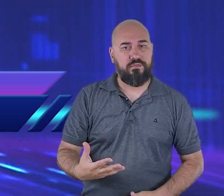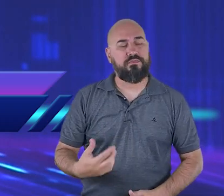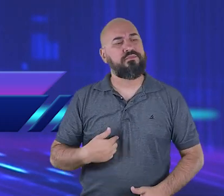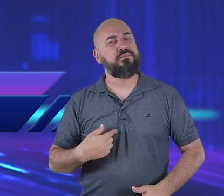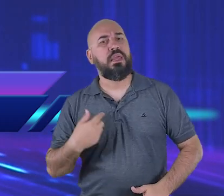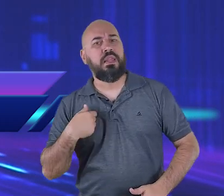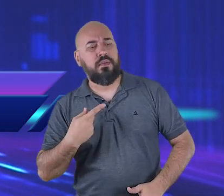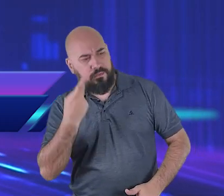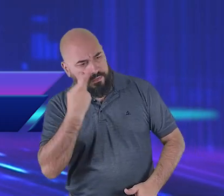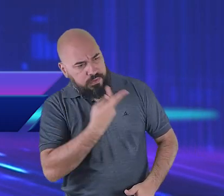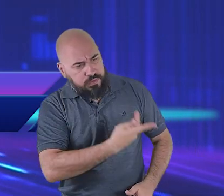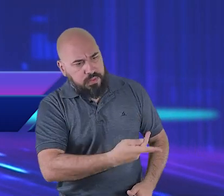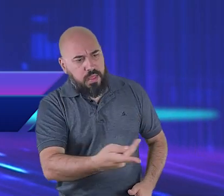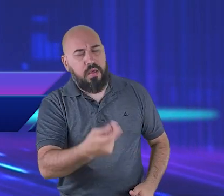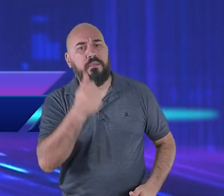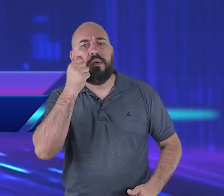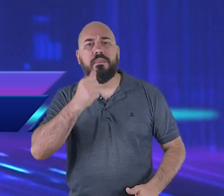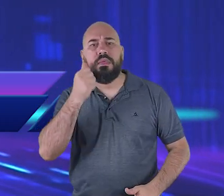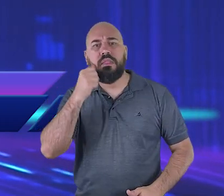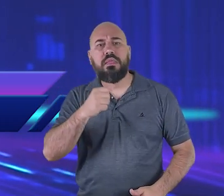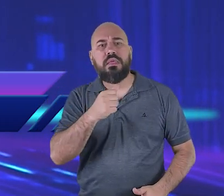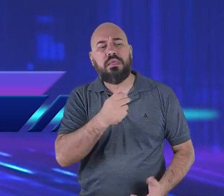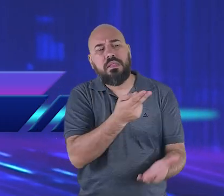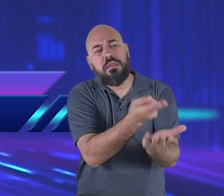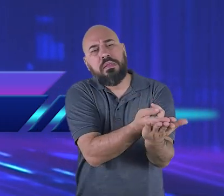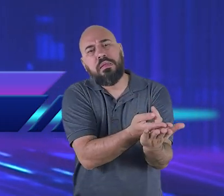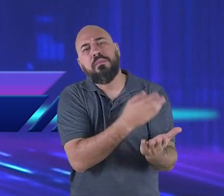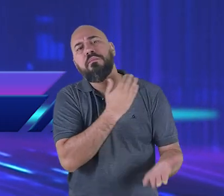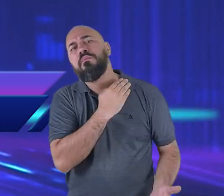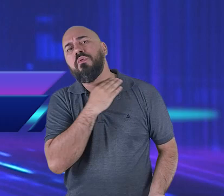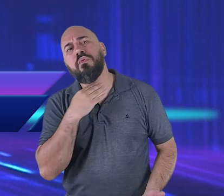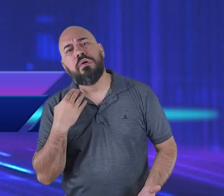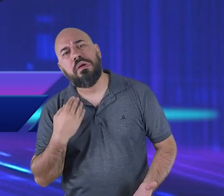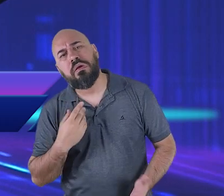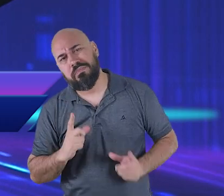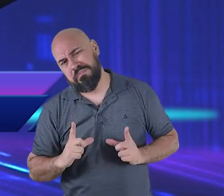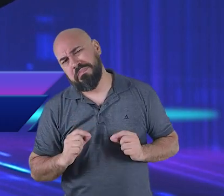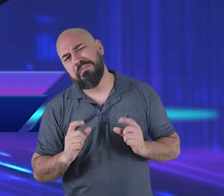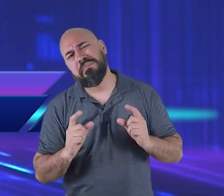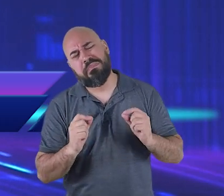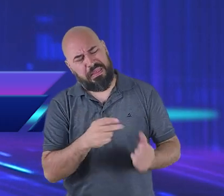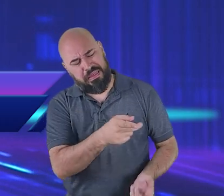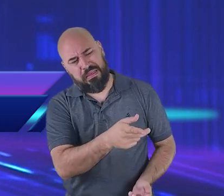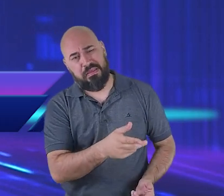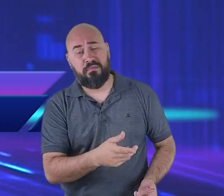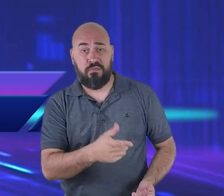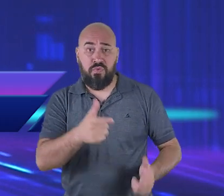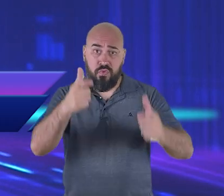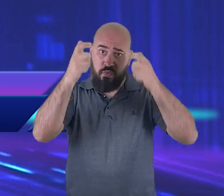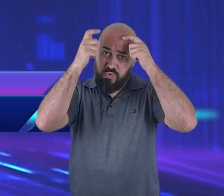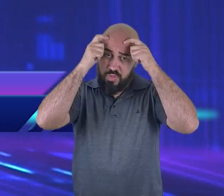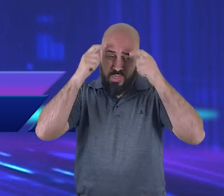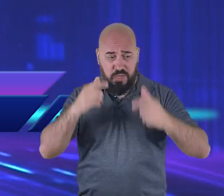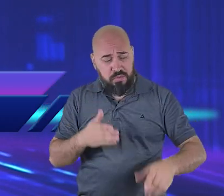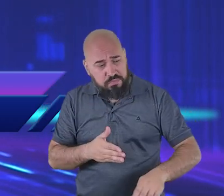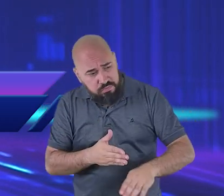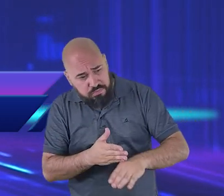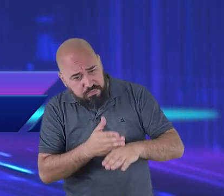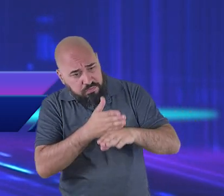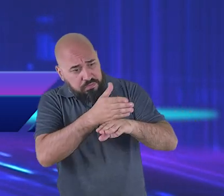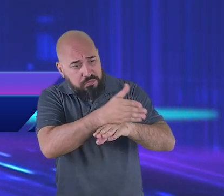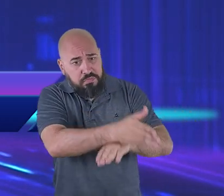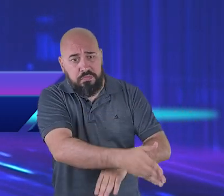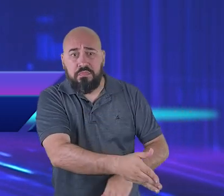que estava morrendo de câncer em sua casa. Todos ficaram maravilhados com o ato de generosidade do